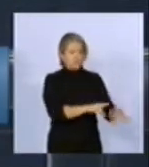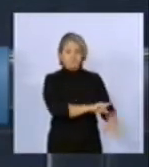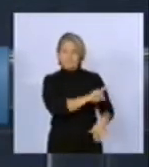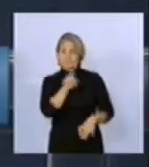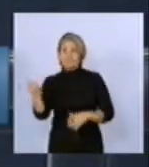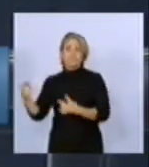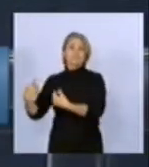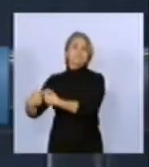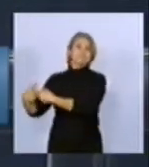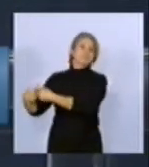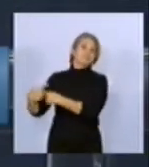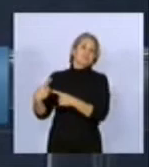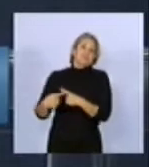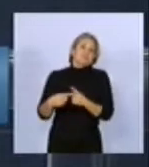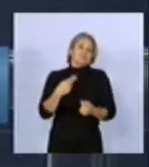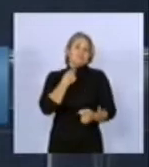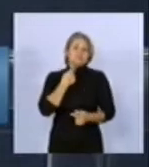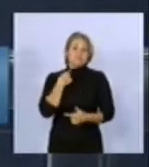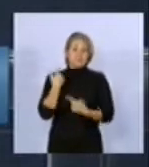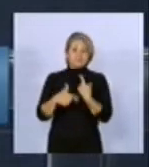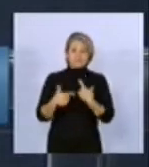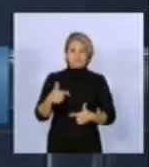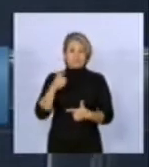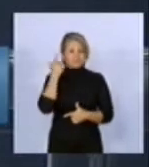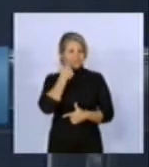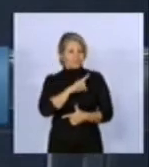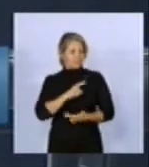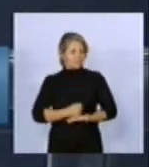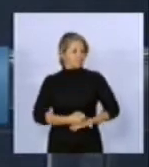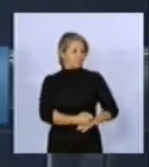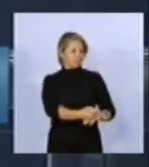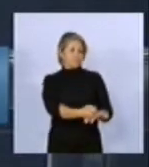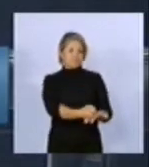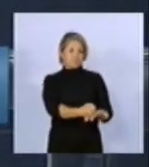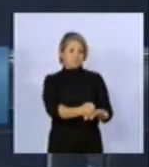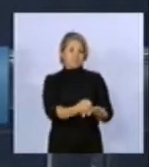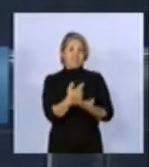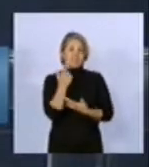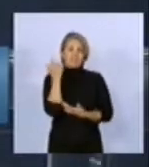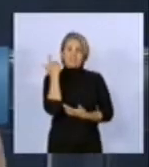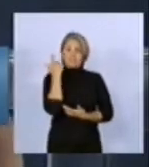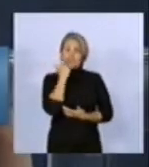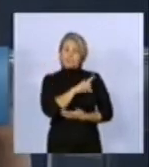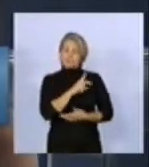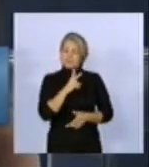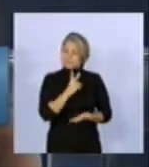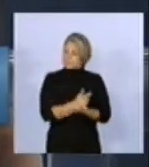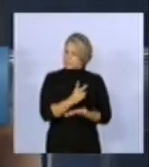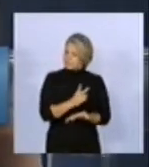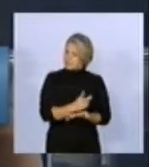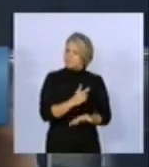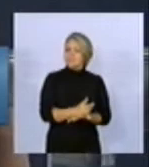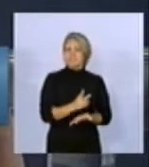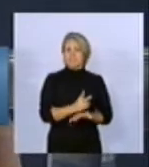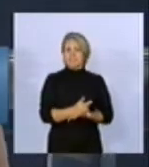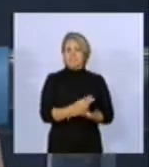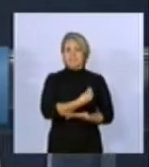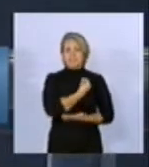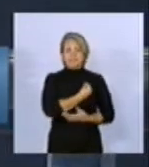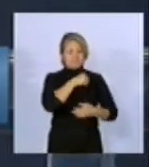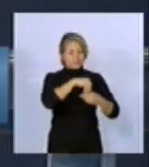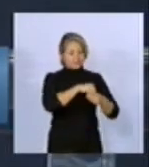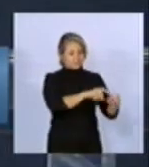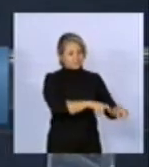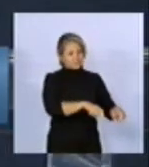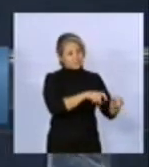porque ele não tem mais condição esse sustentável ele não tem mais condição de manter se manter no